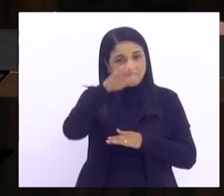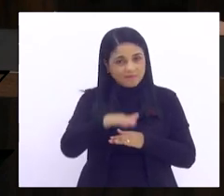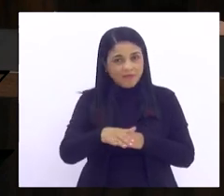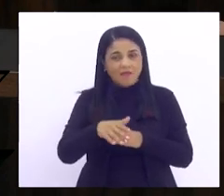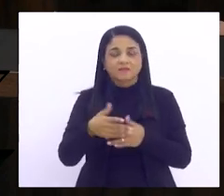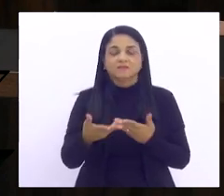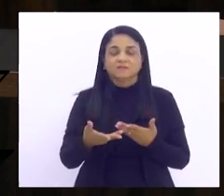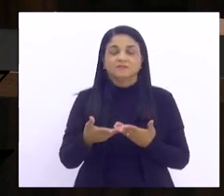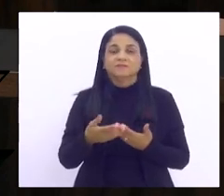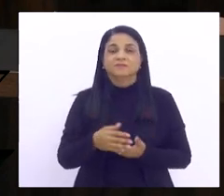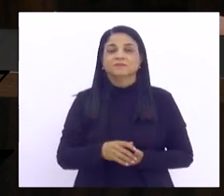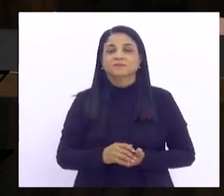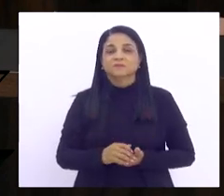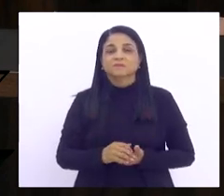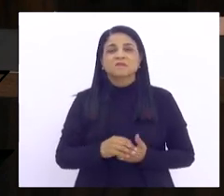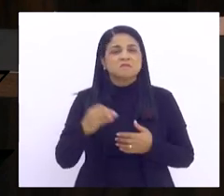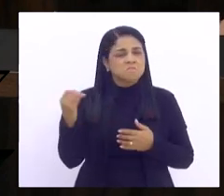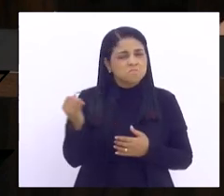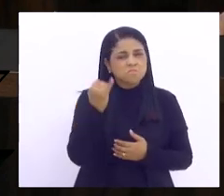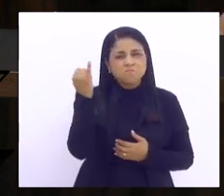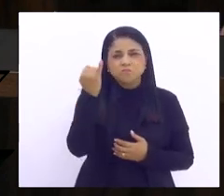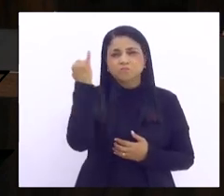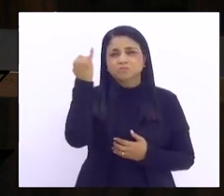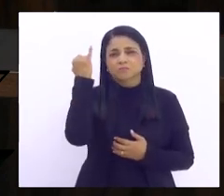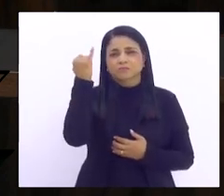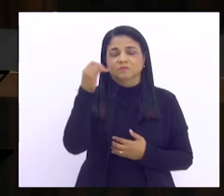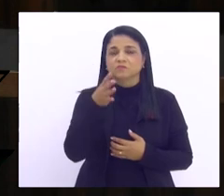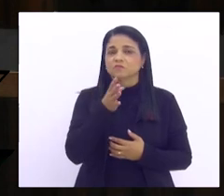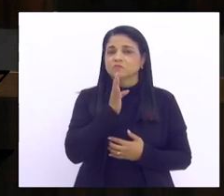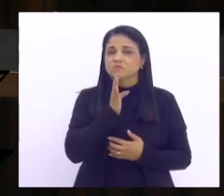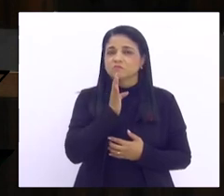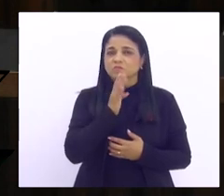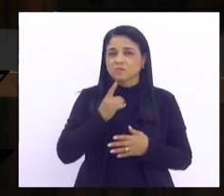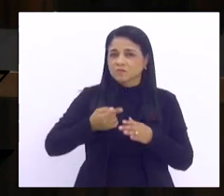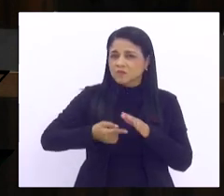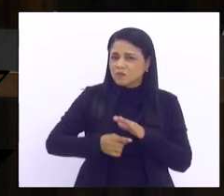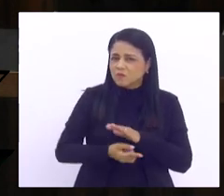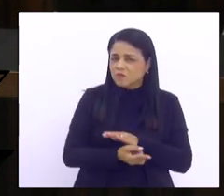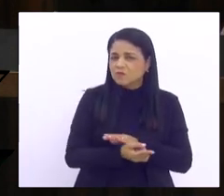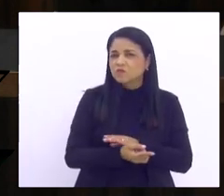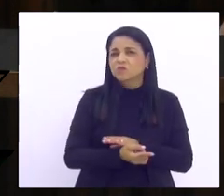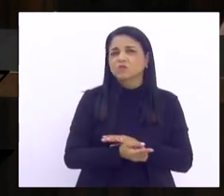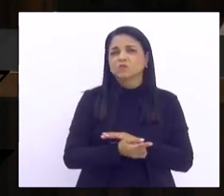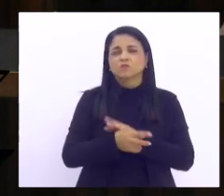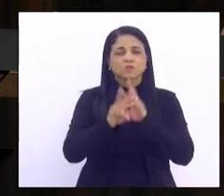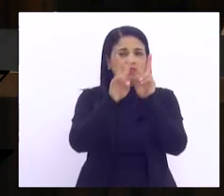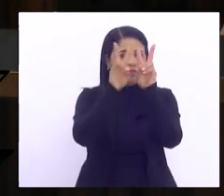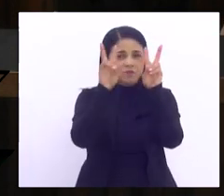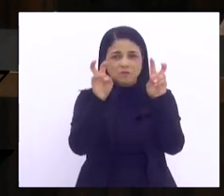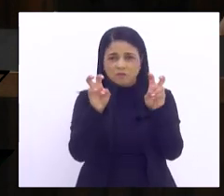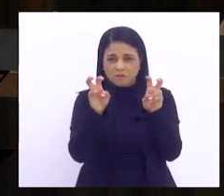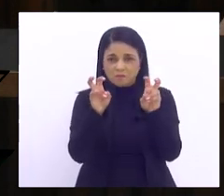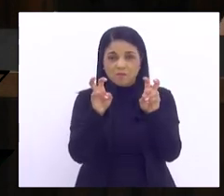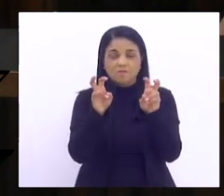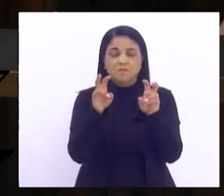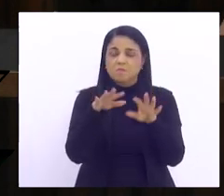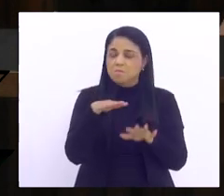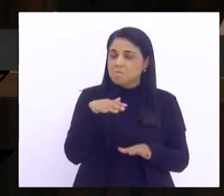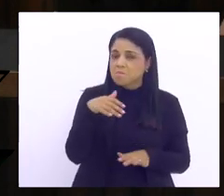exposição. Então, é muito importante que nós conheçamos profundamente sobre esse assunto para que